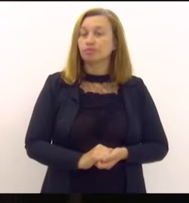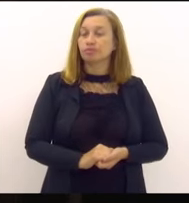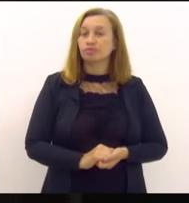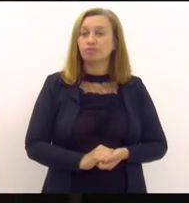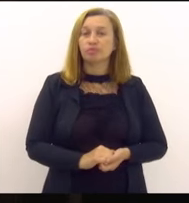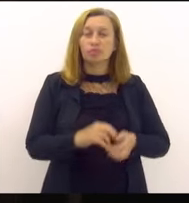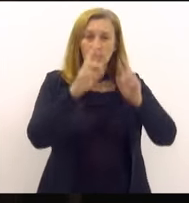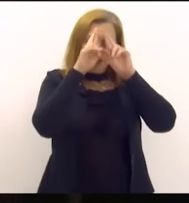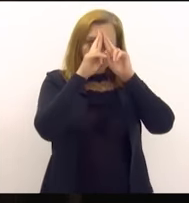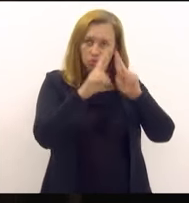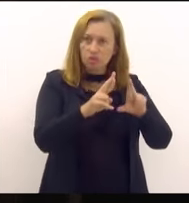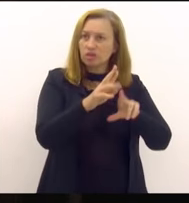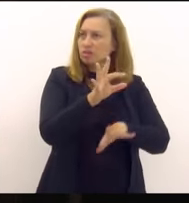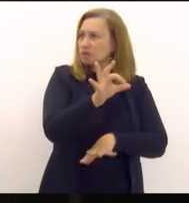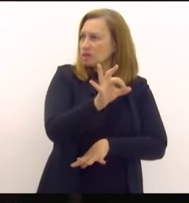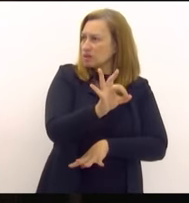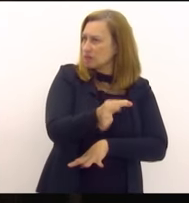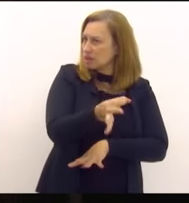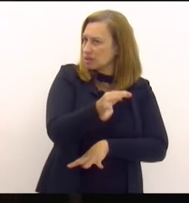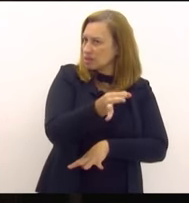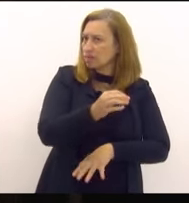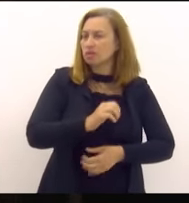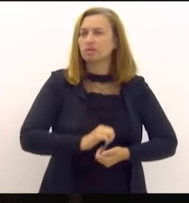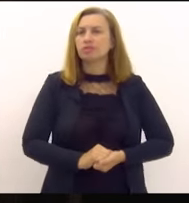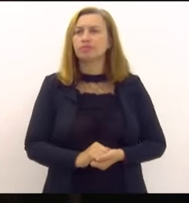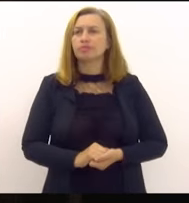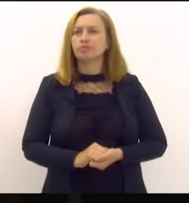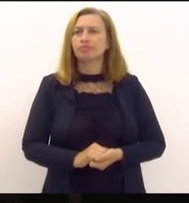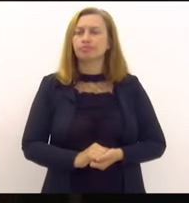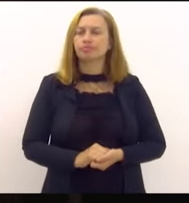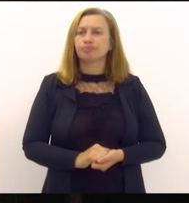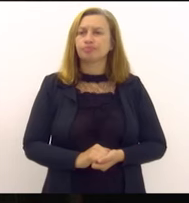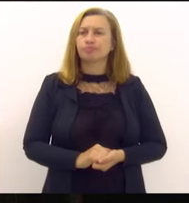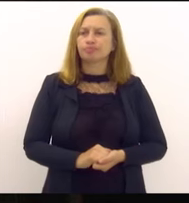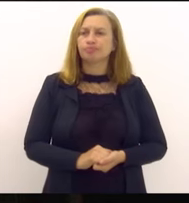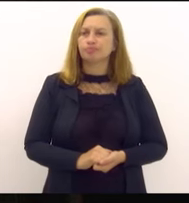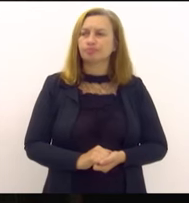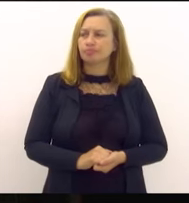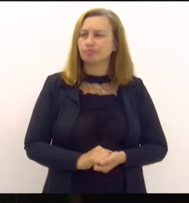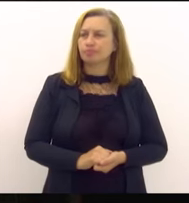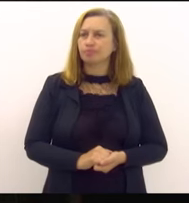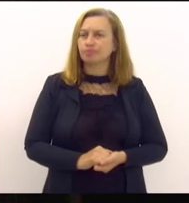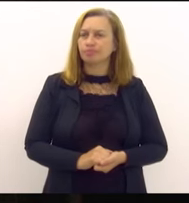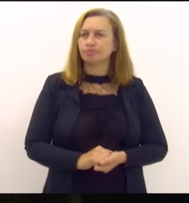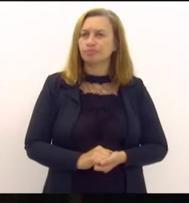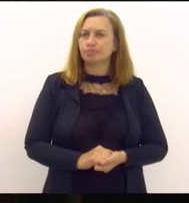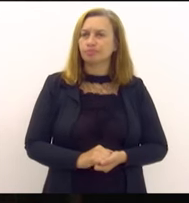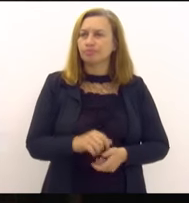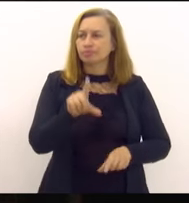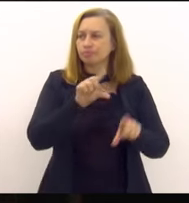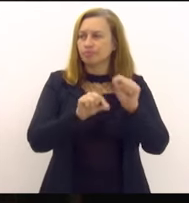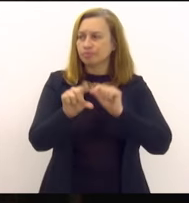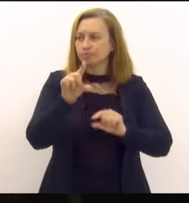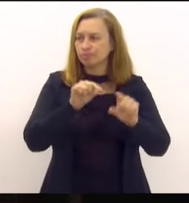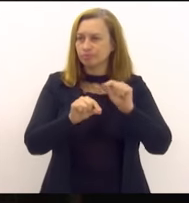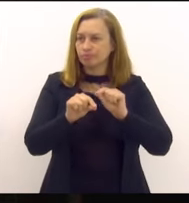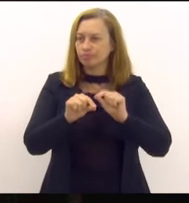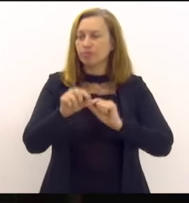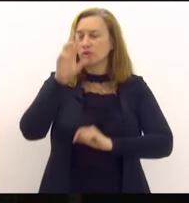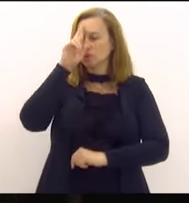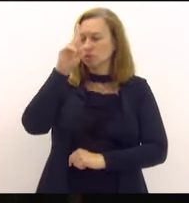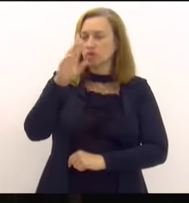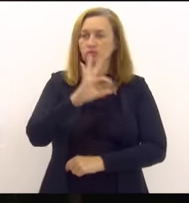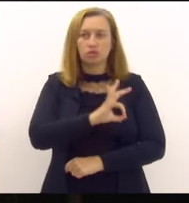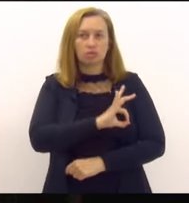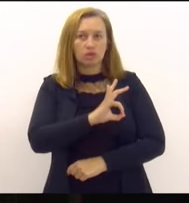respeitando-se, obviamente, sua discricionariedade, a escolha do chefe da